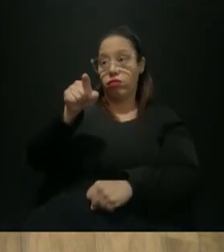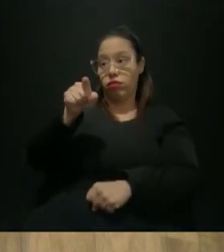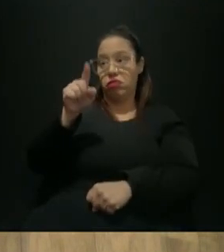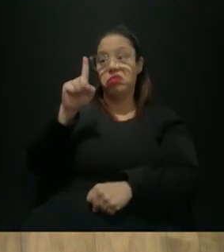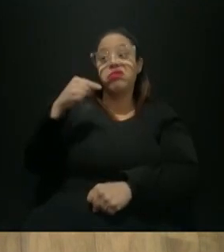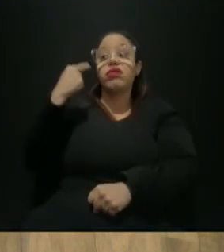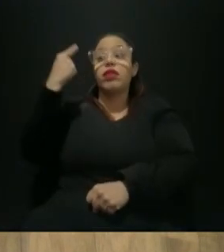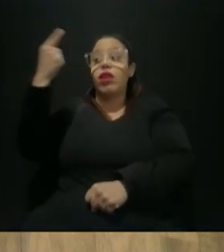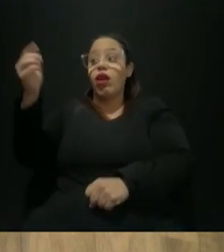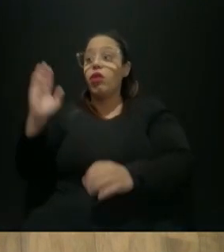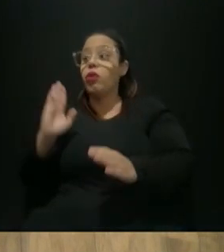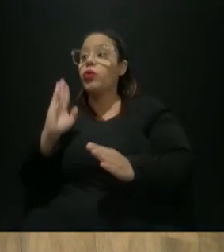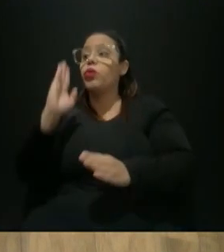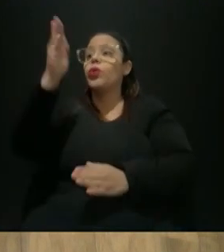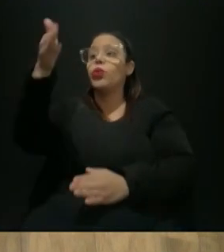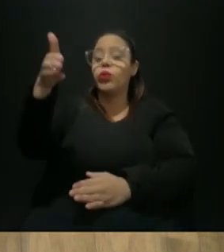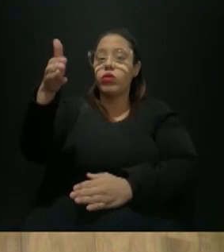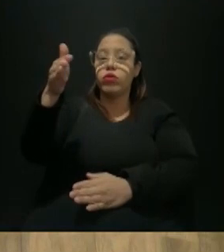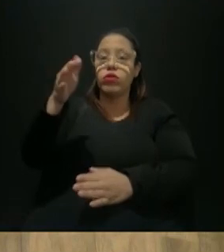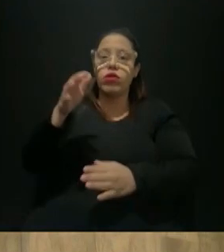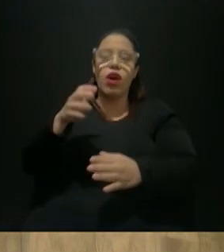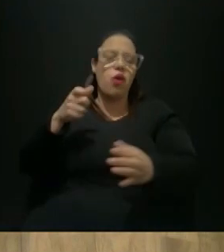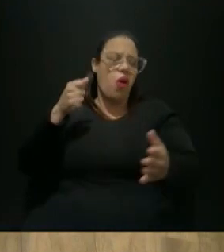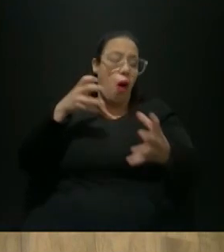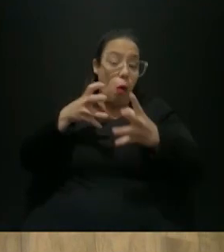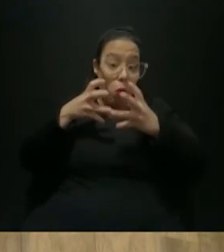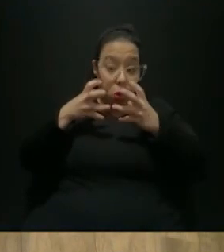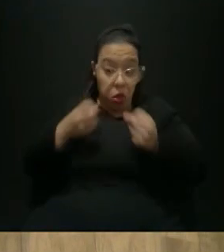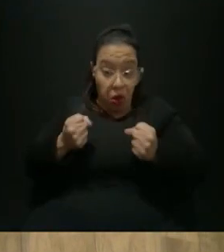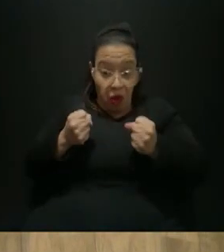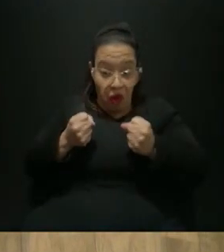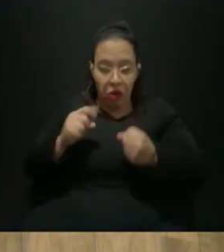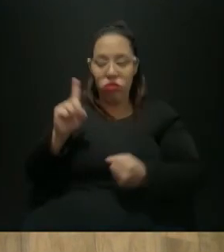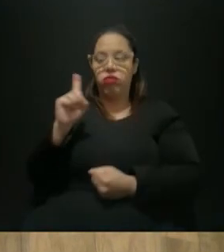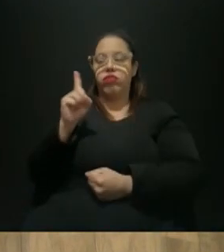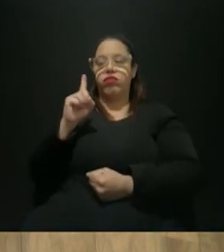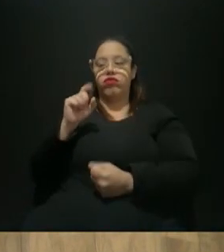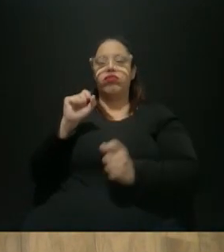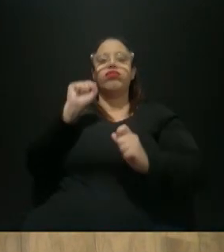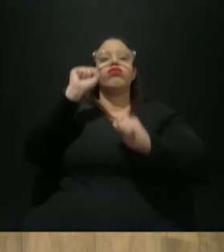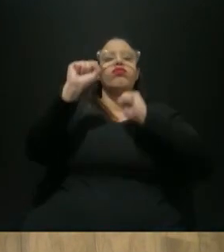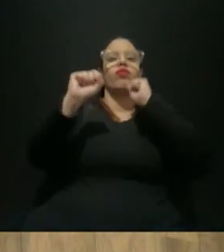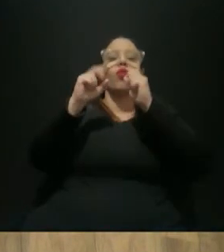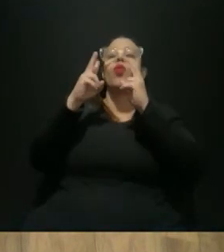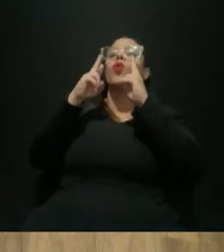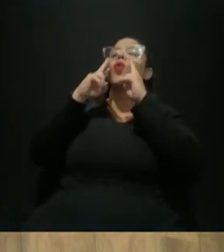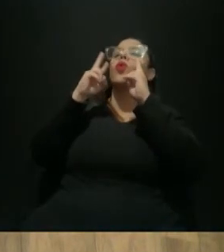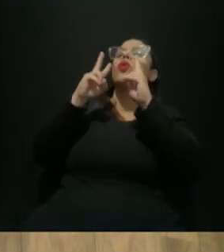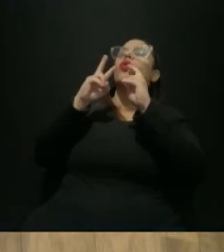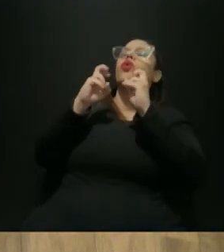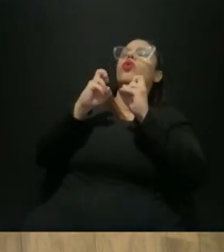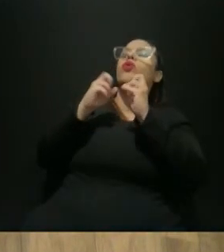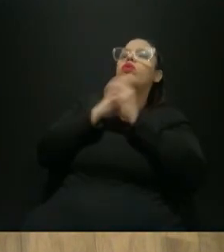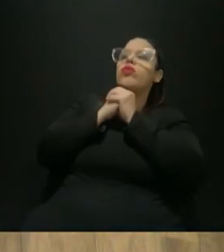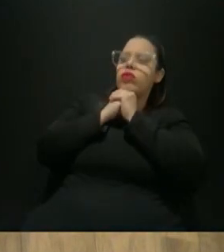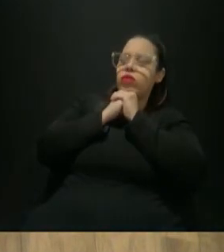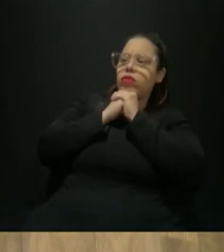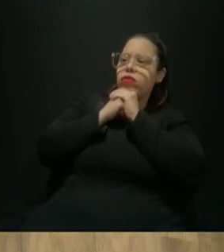você não é um amor de posse, Isso. né? Em que momento se observou que essas crianças